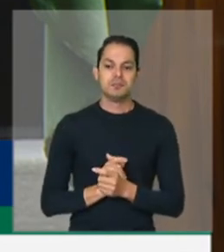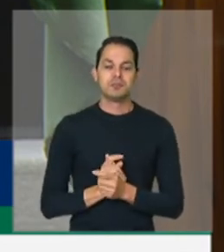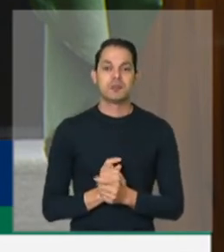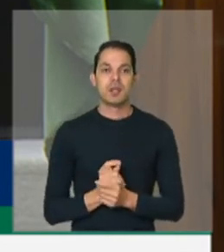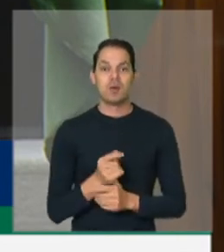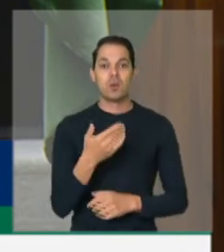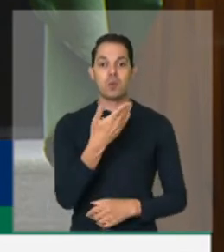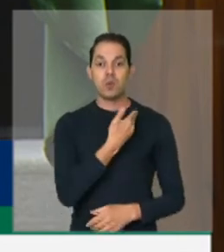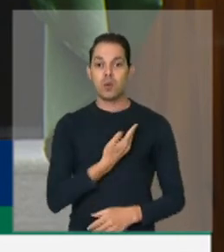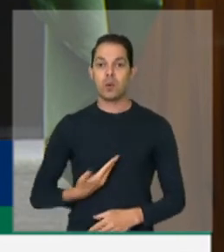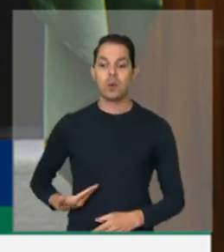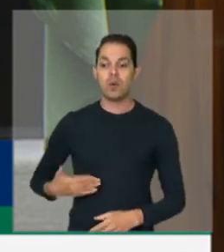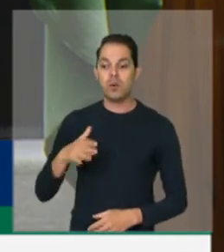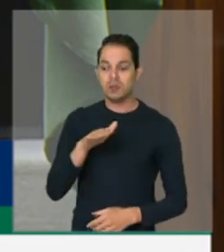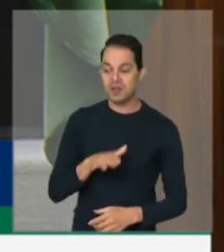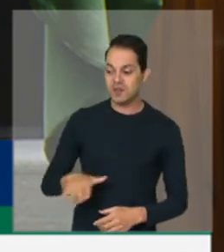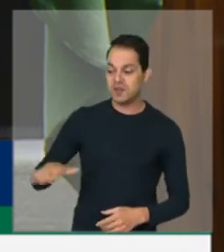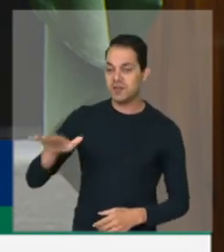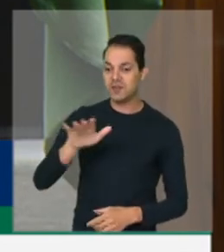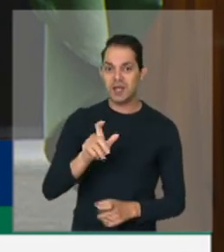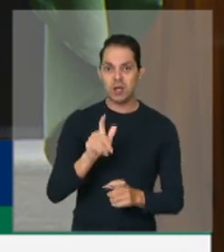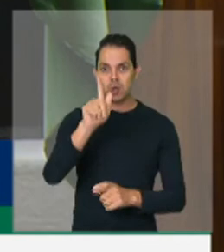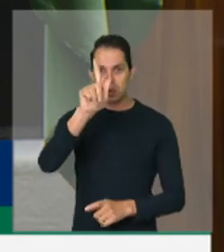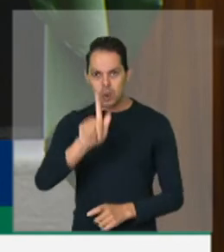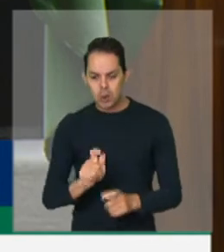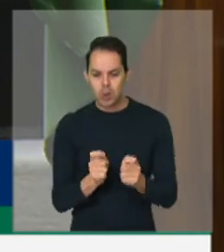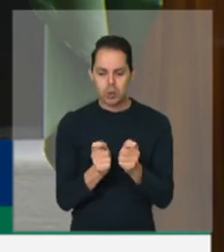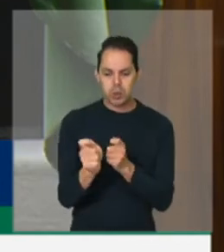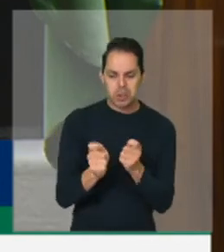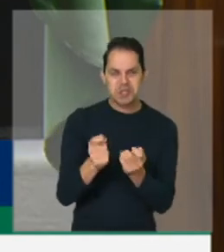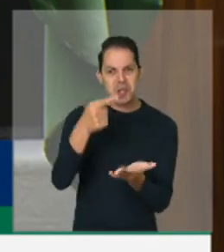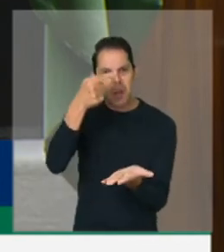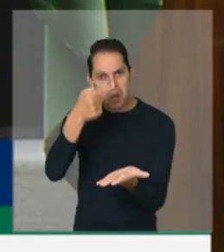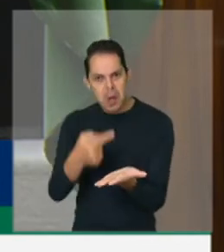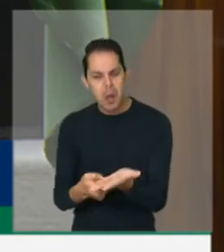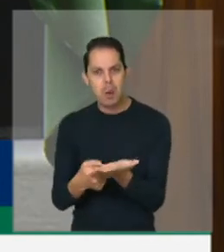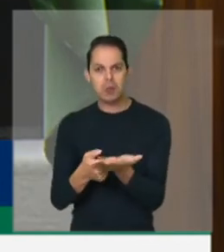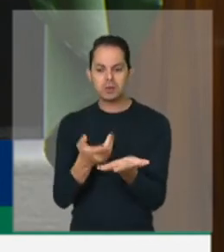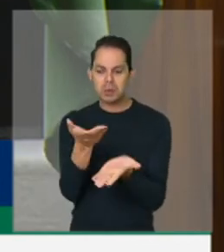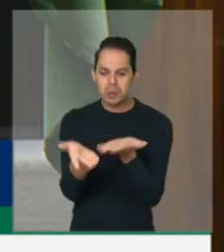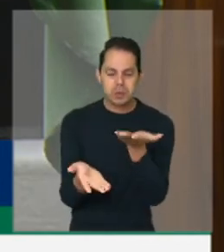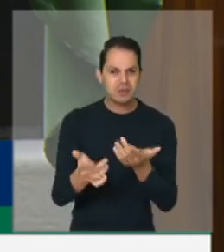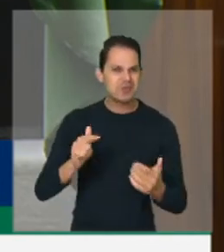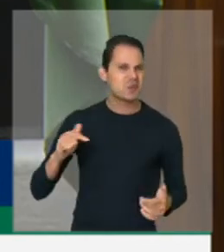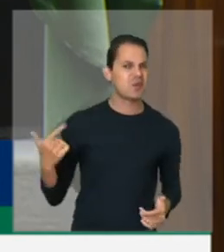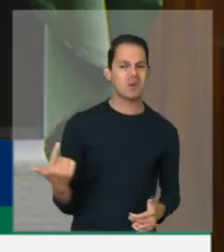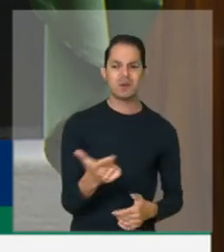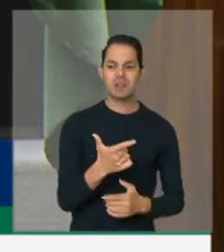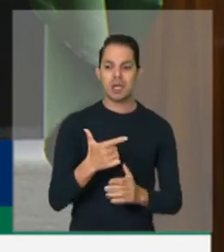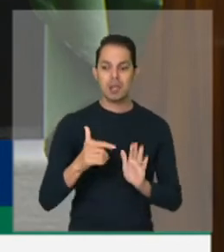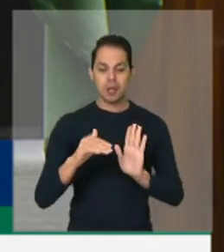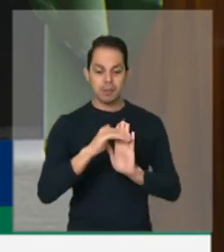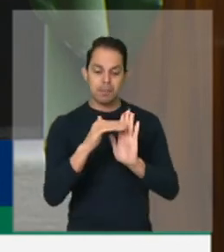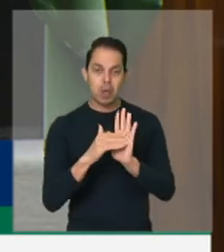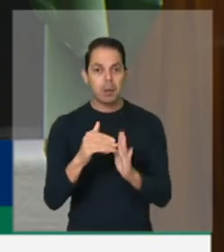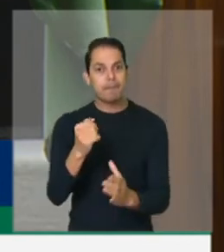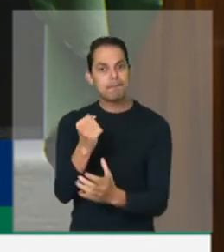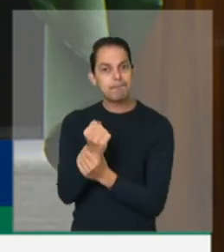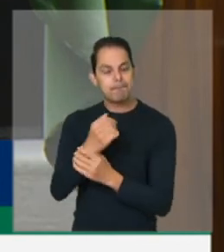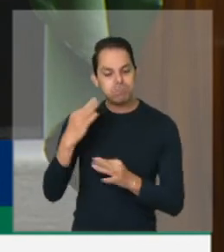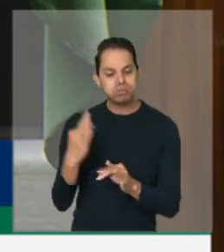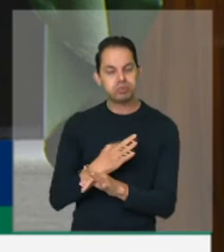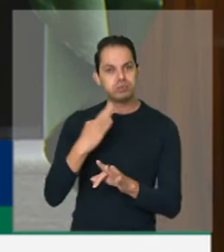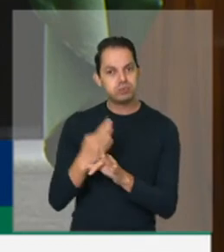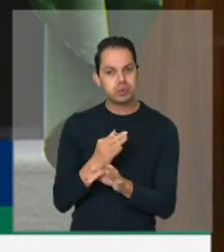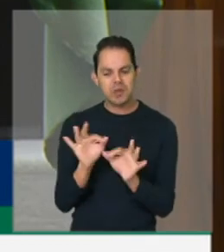governo que não tem gestão, que não tem compromisso algum e que não tem programa que garanta a sobrevivência das